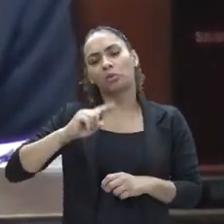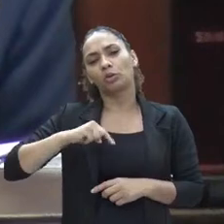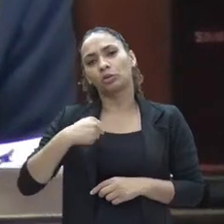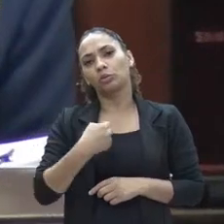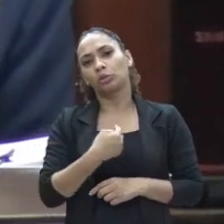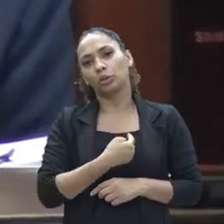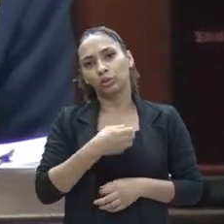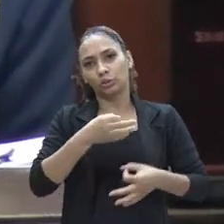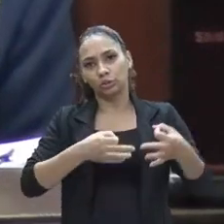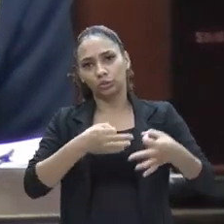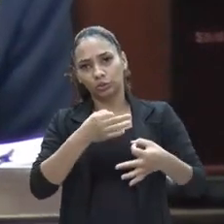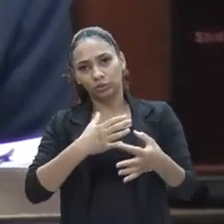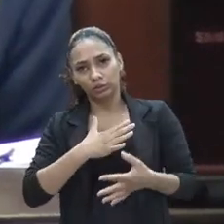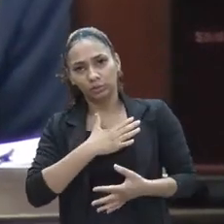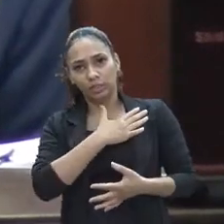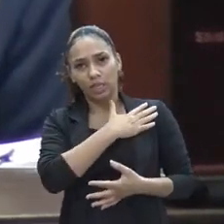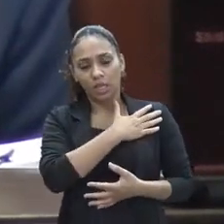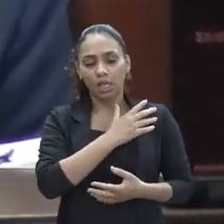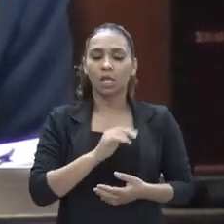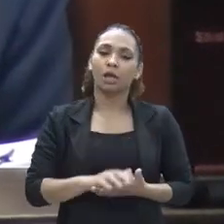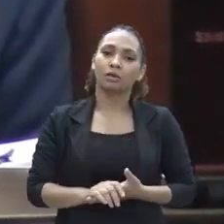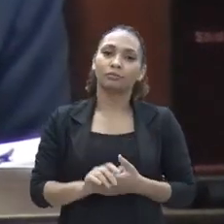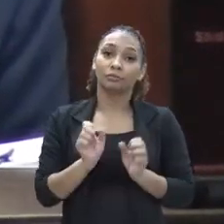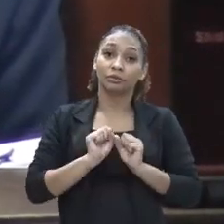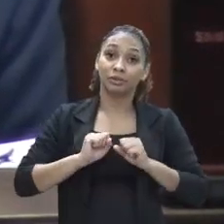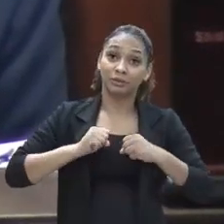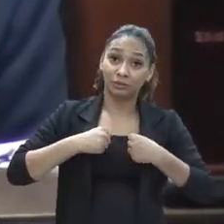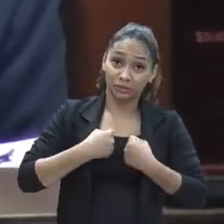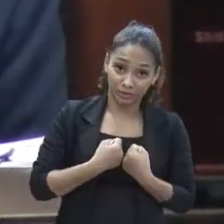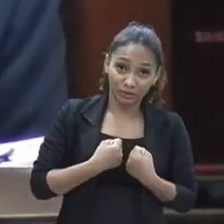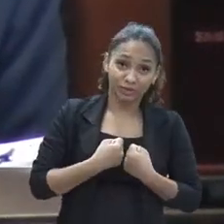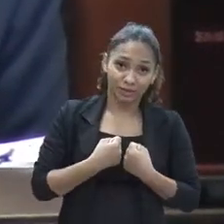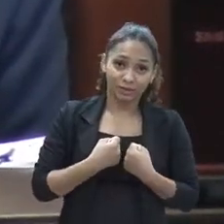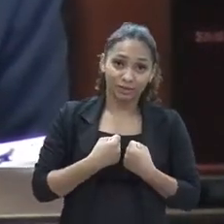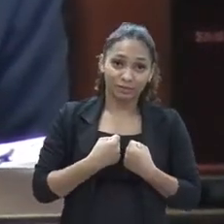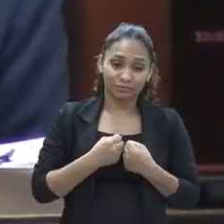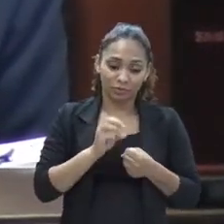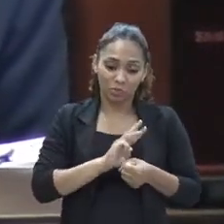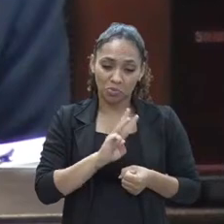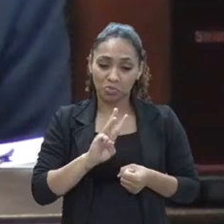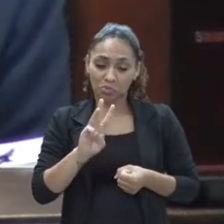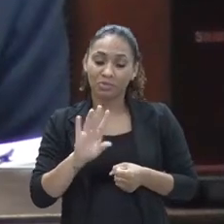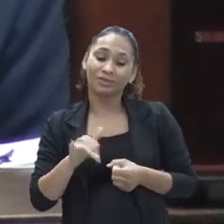Justiça Militar. Eu tentei entrar no link, mas infelizmente eu